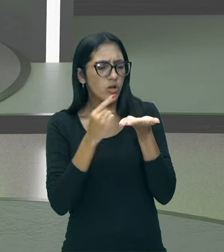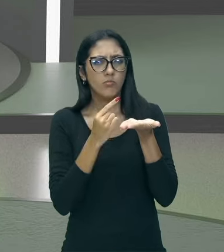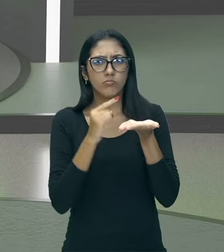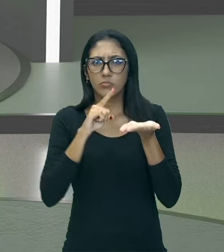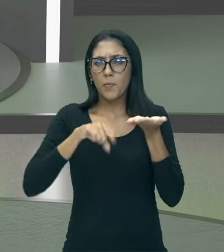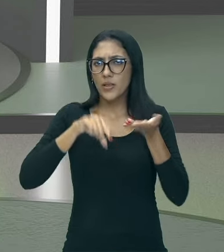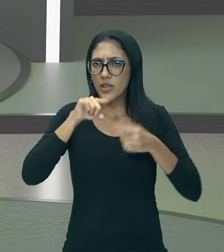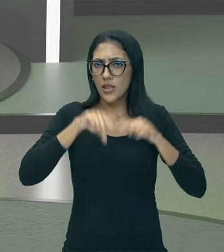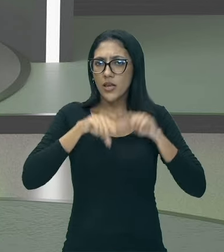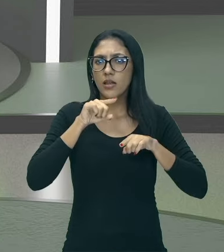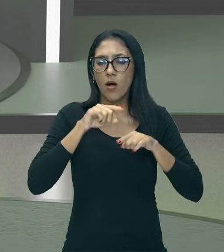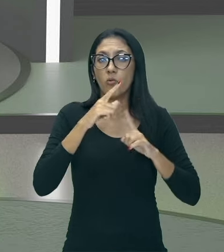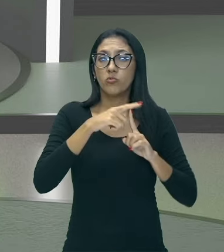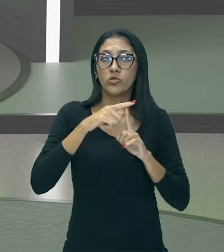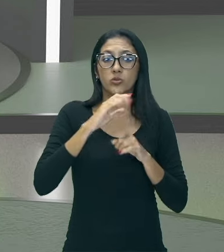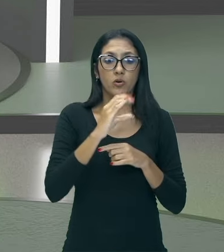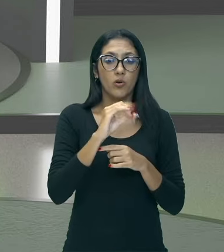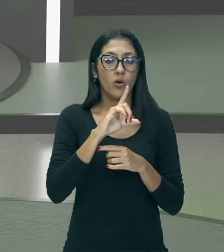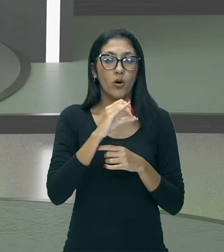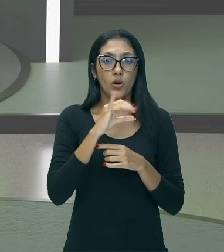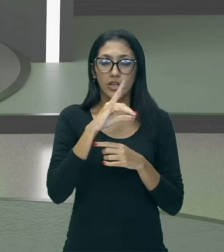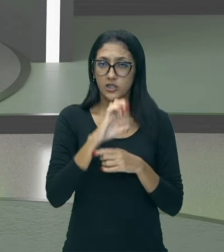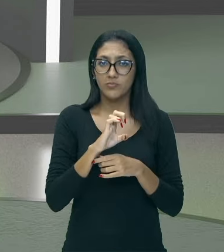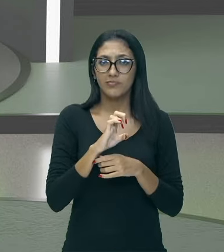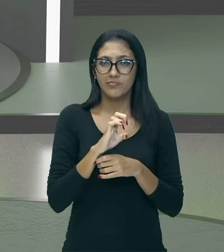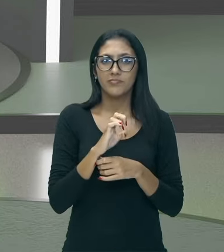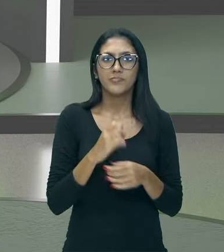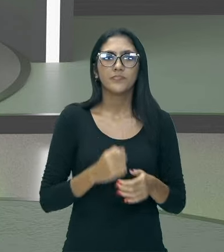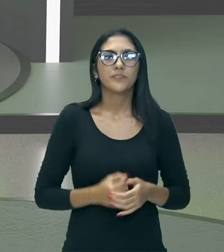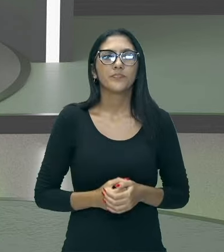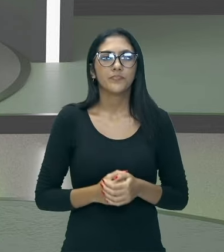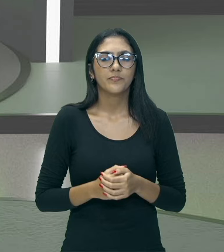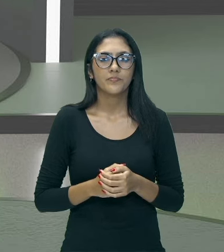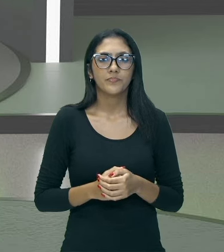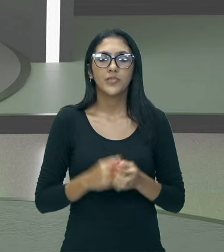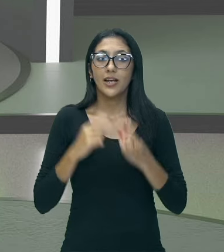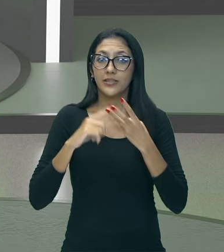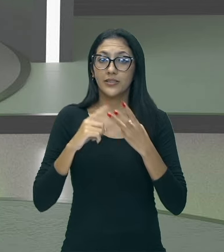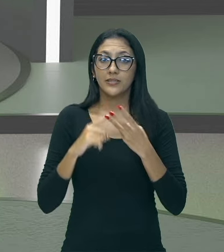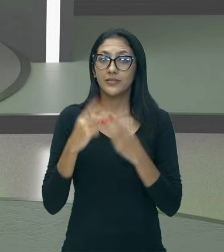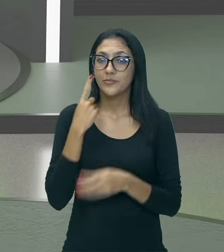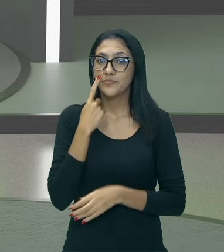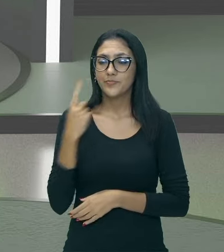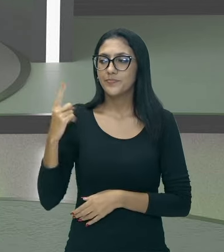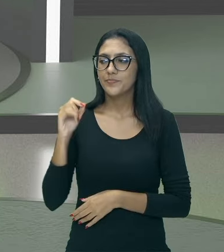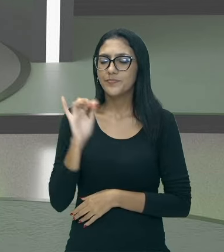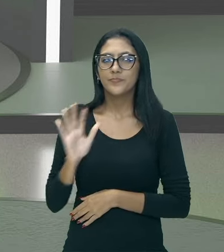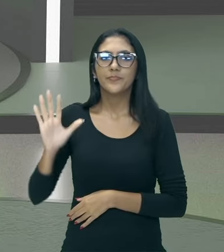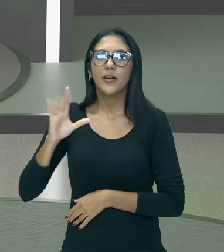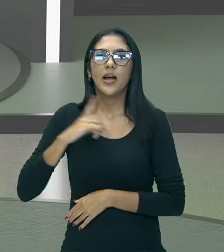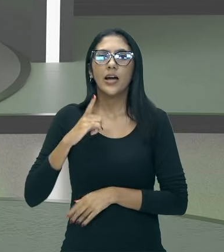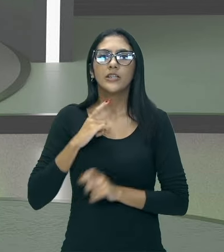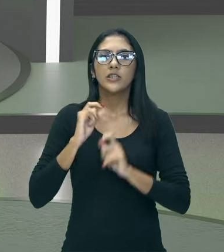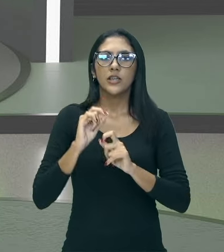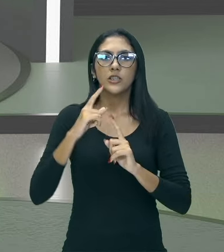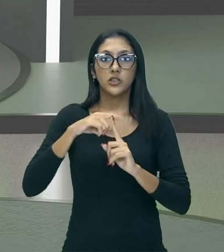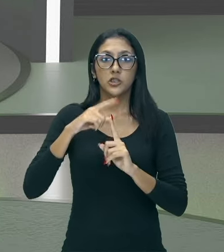de coloides. Na terceira imagem, observem comigo que eu tenho uma